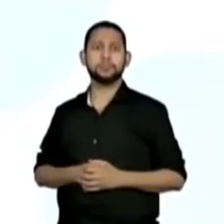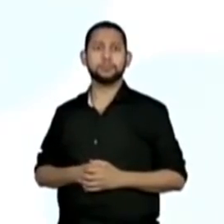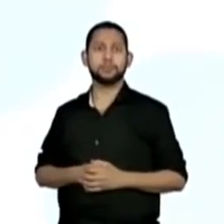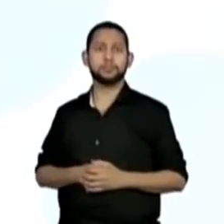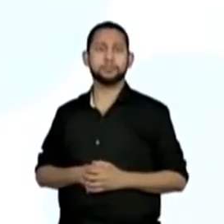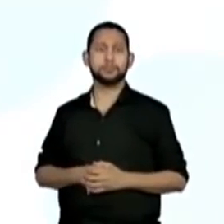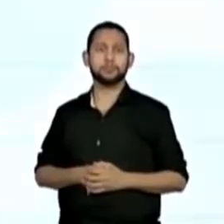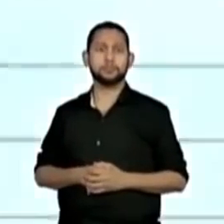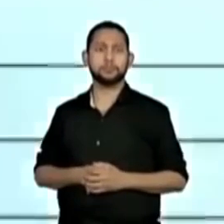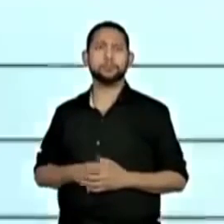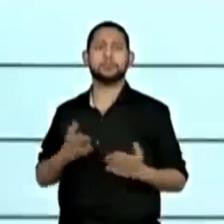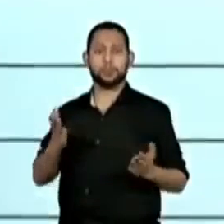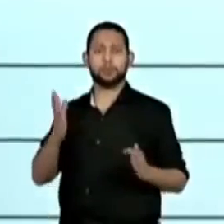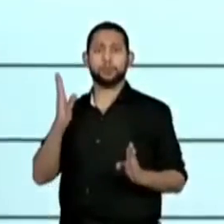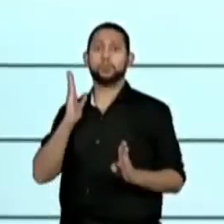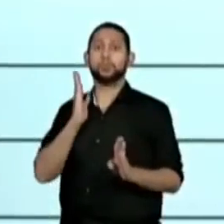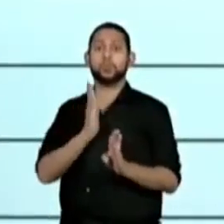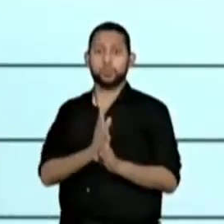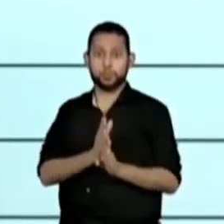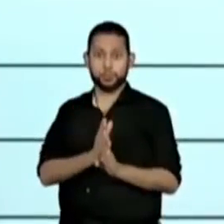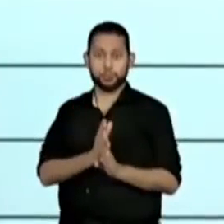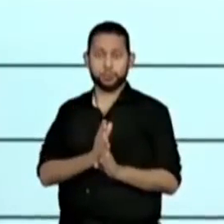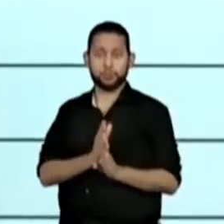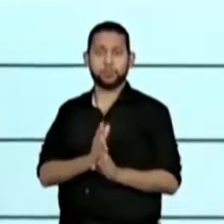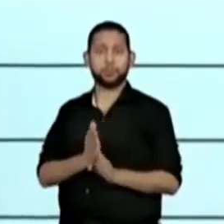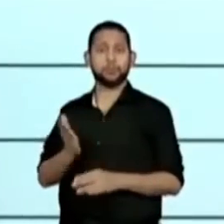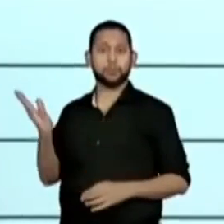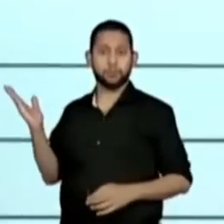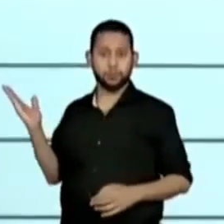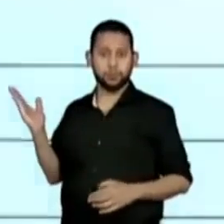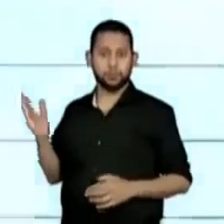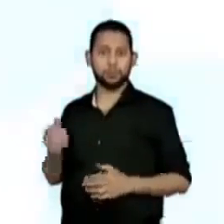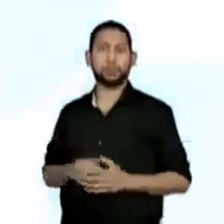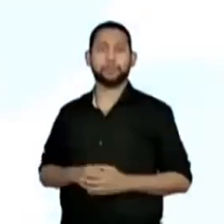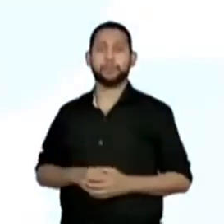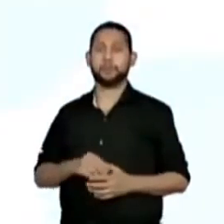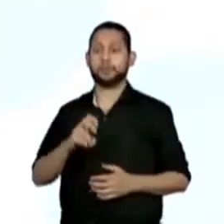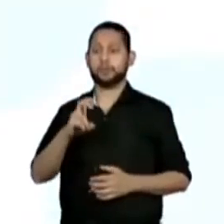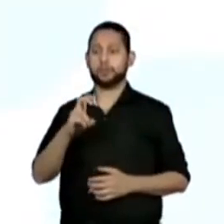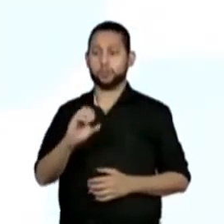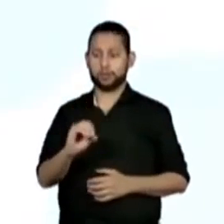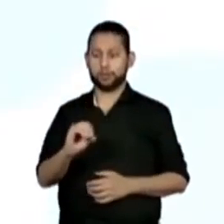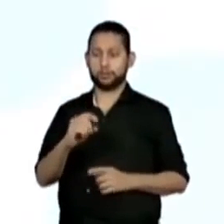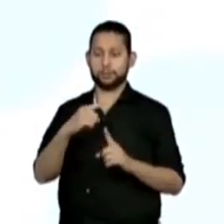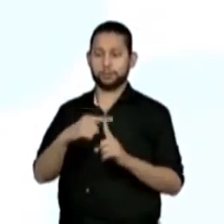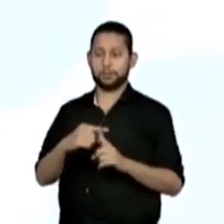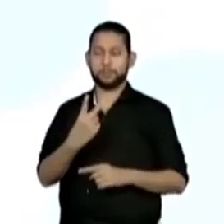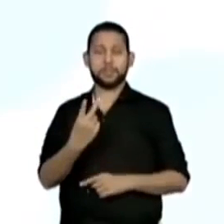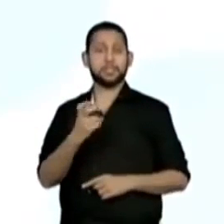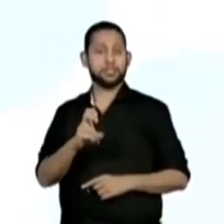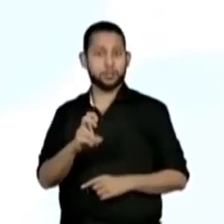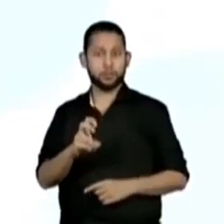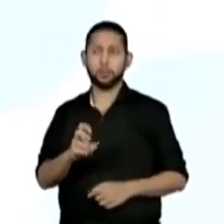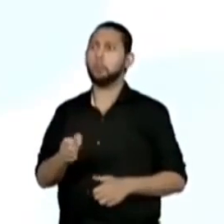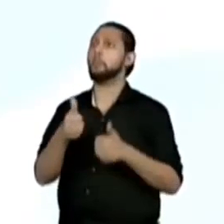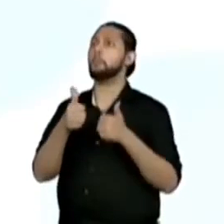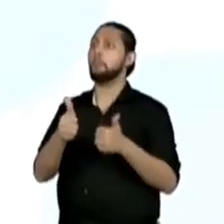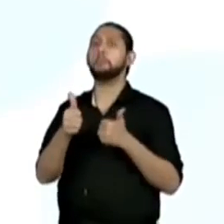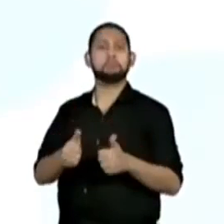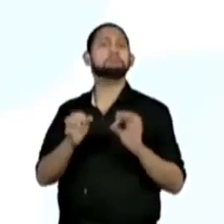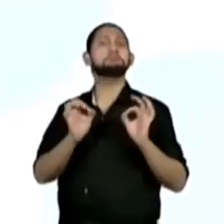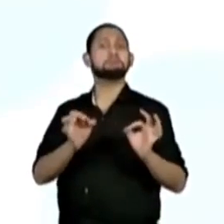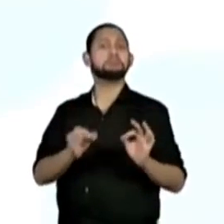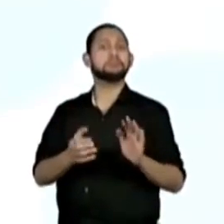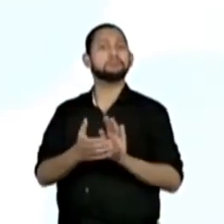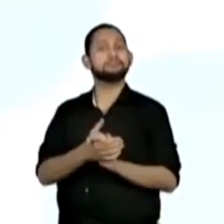correto descobrimos então 50 + 25 pro Antônia Obrigado R